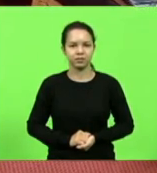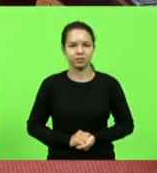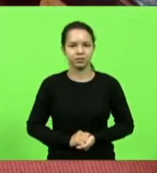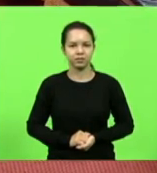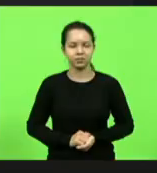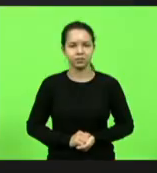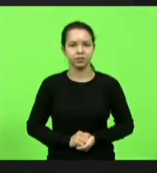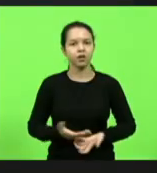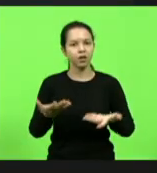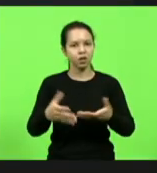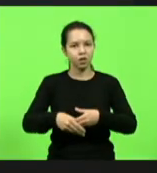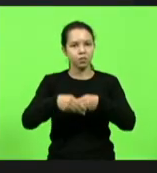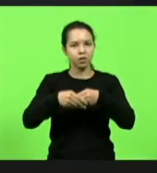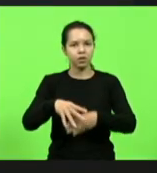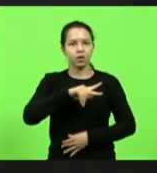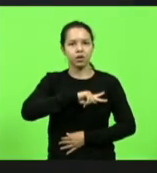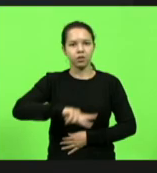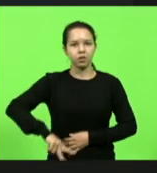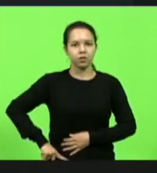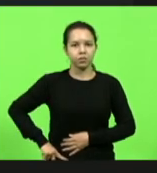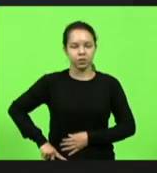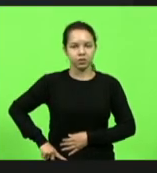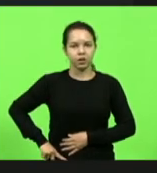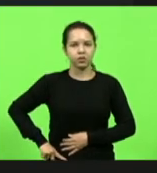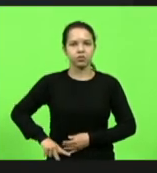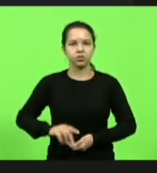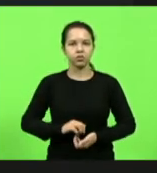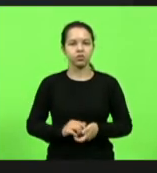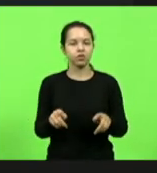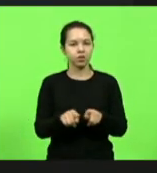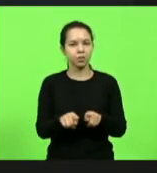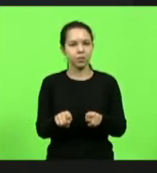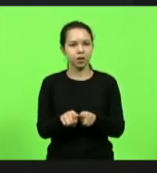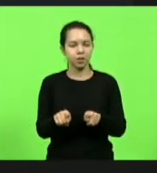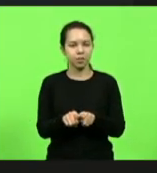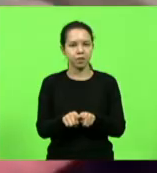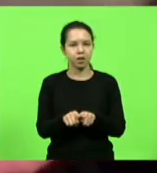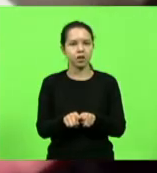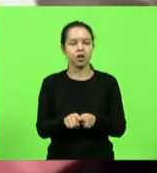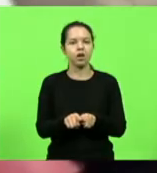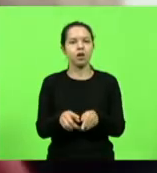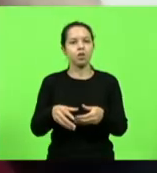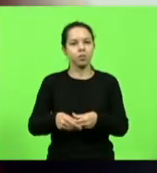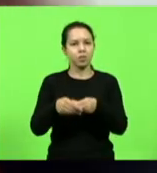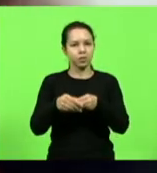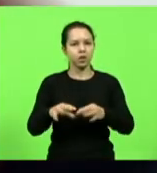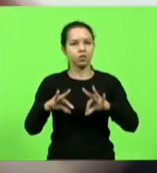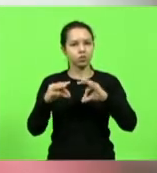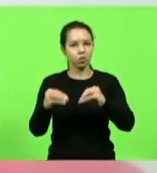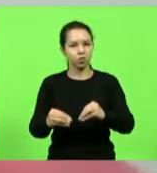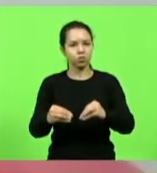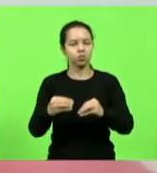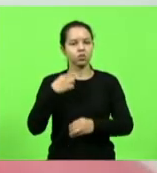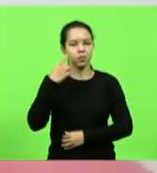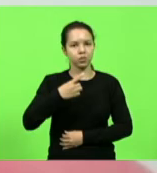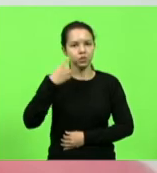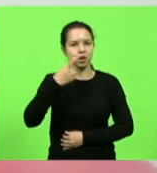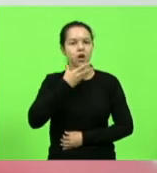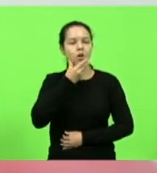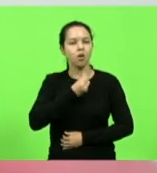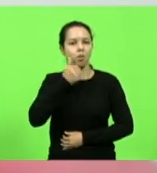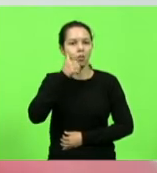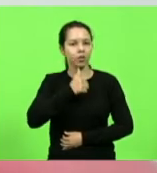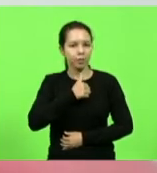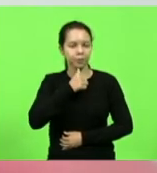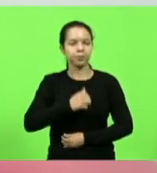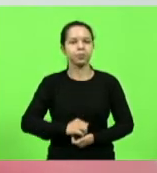Quero cumprimentá-lo, presidente, e da mesma forma cumprimentar a todos os deputados e deputadas,